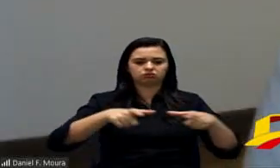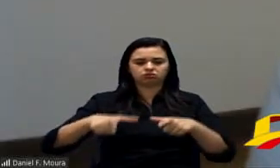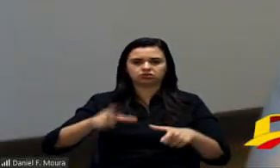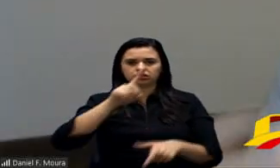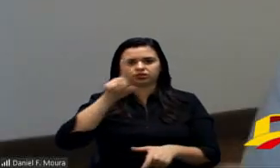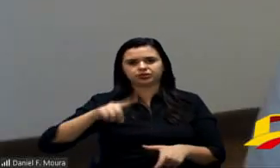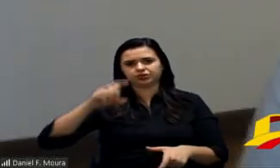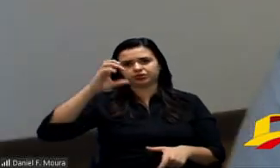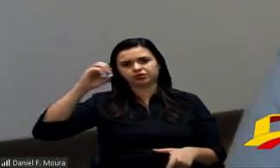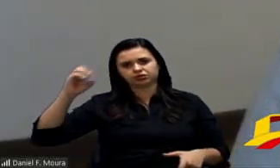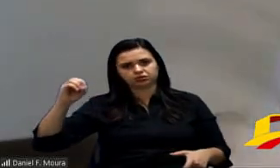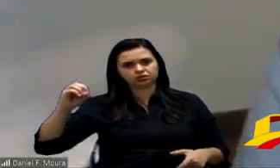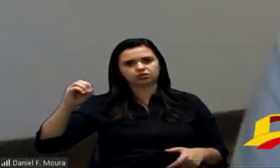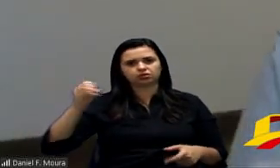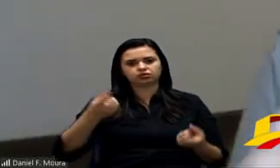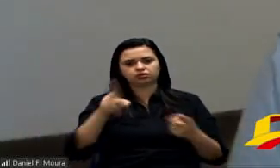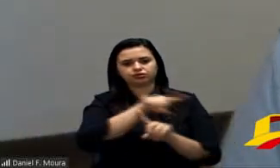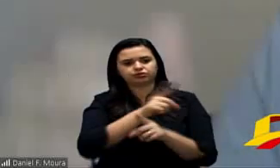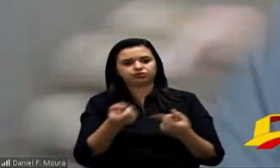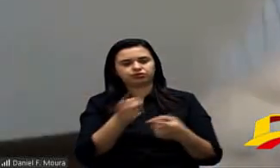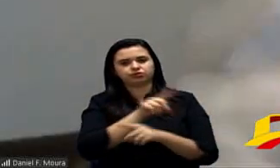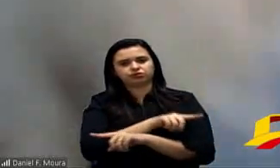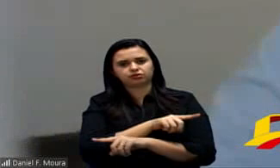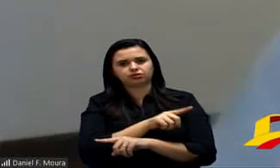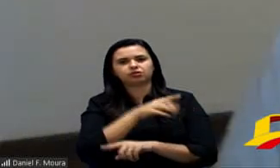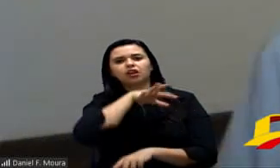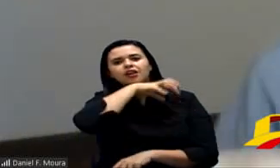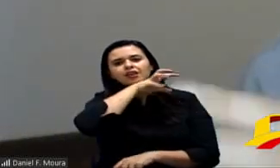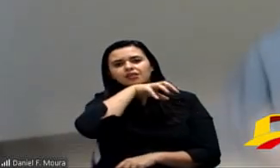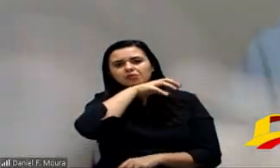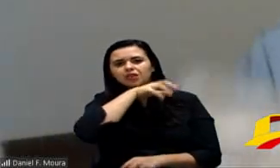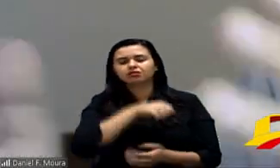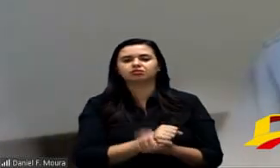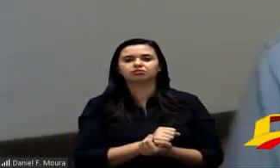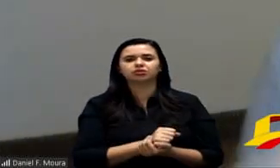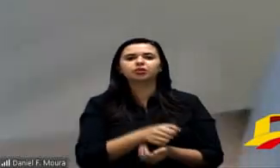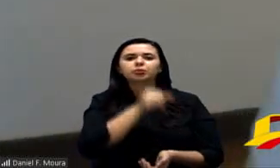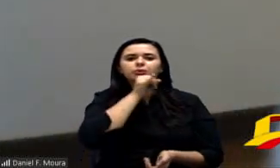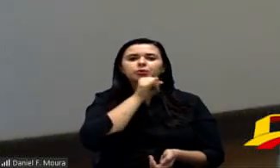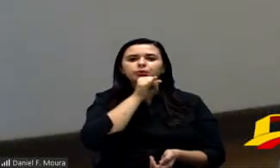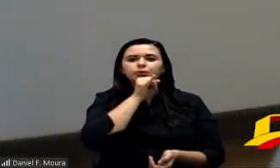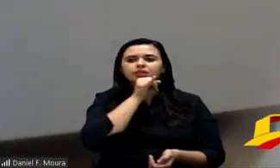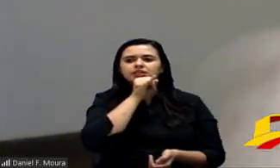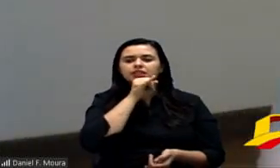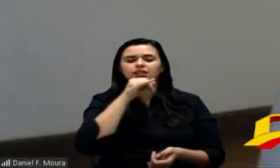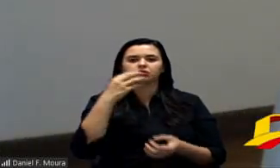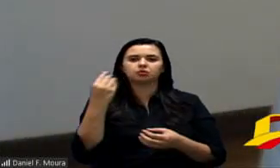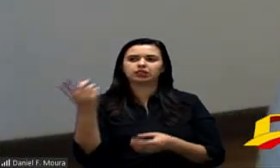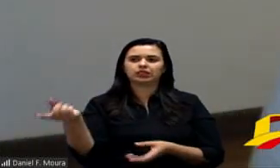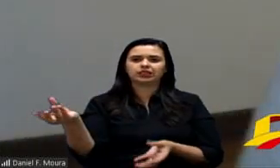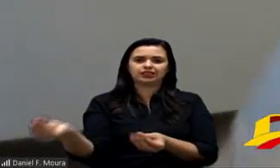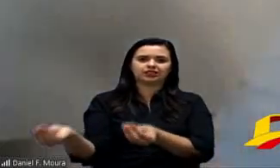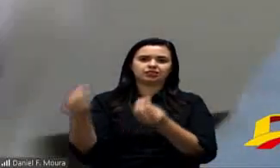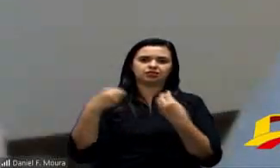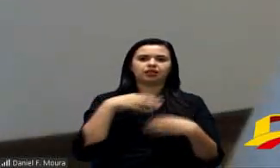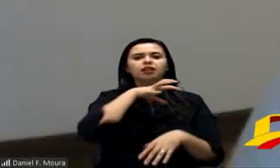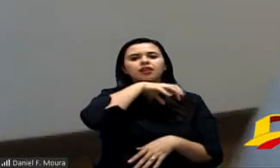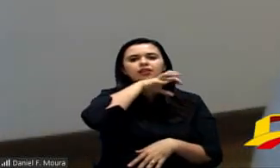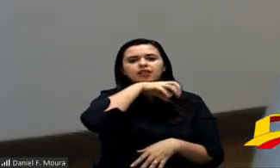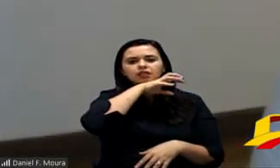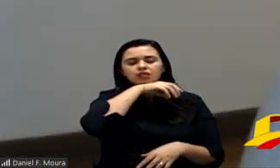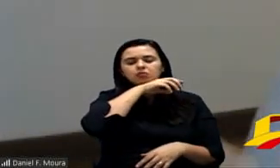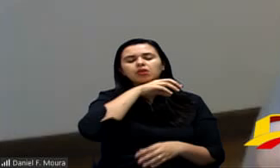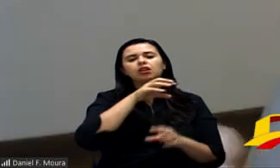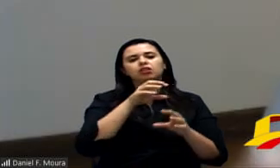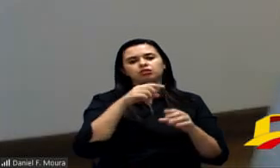permuta, trocam animais. Então, uma das trocas é assim: se ele manda um animal, se reproduzir esse animal, pode voltar. É padrão. Só que no nosso projeto